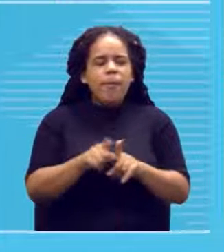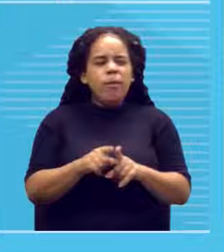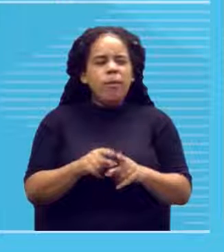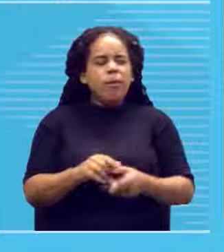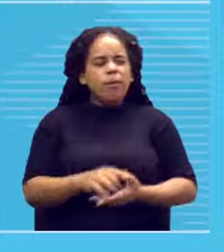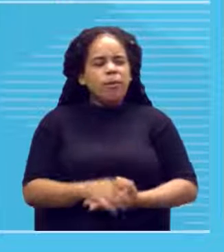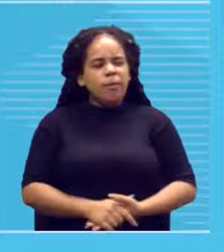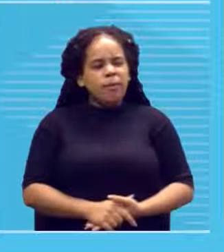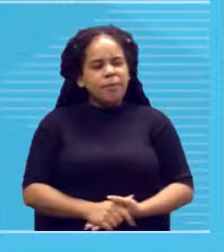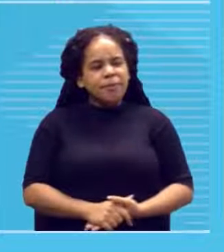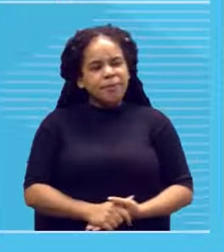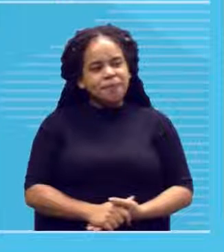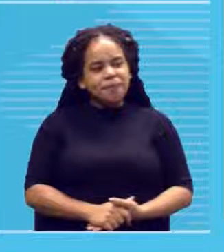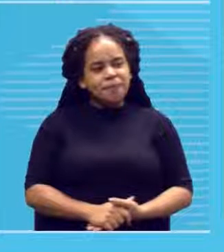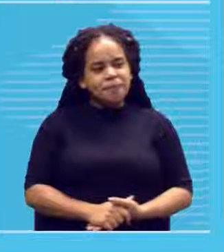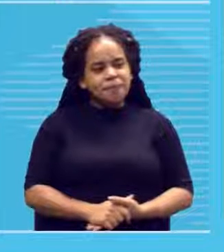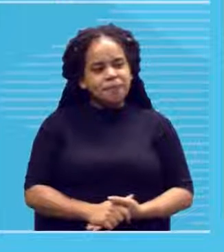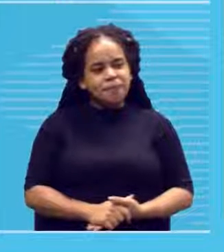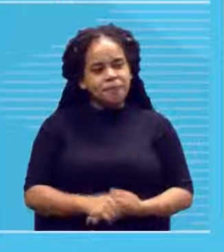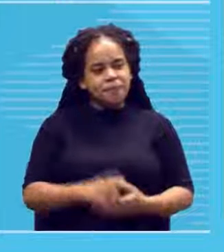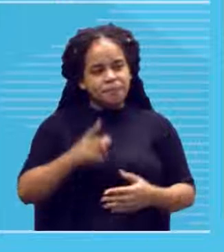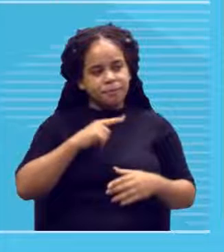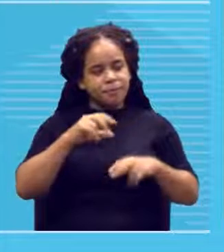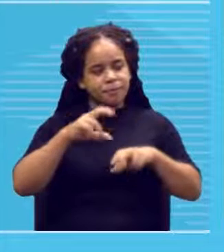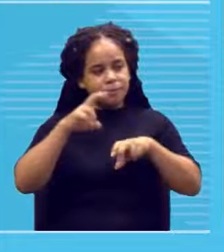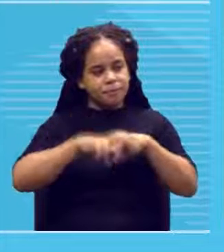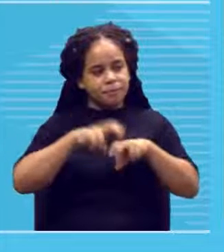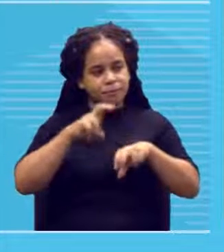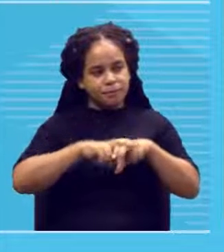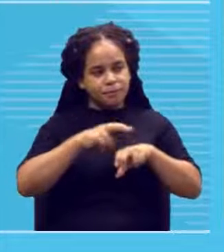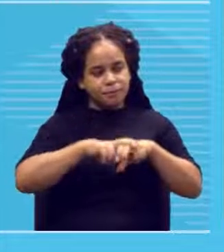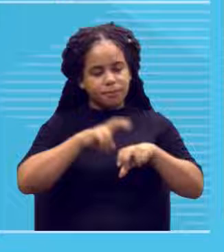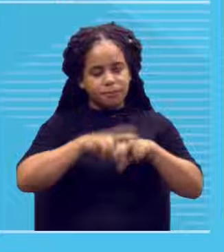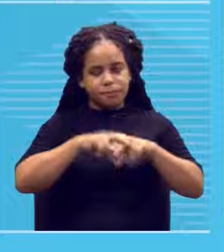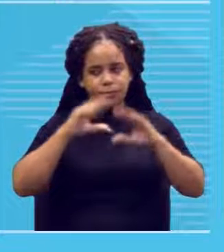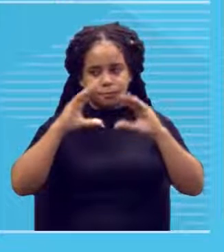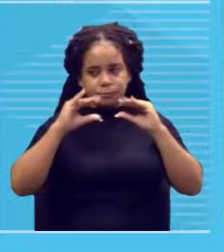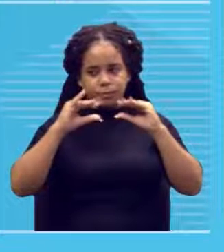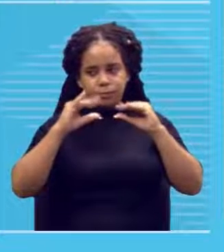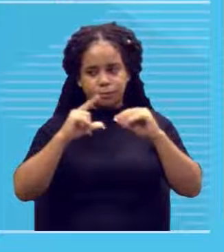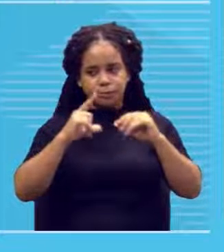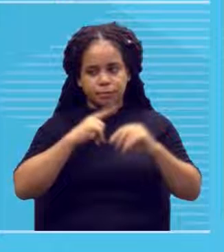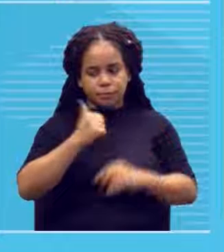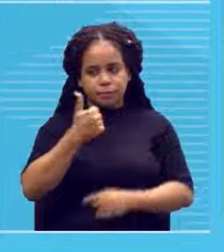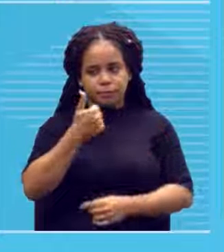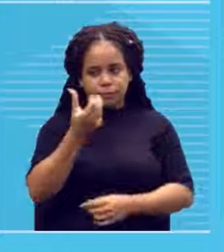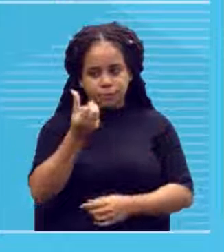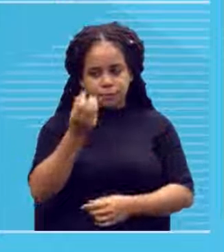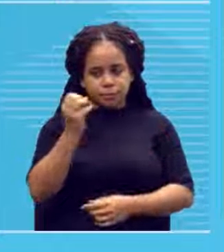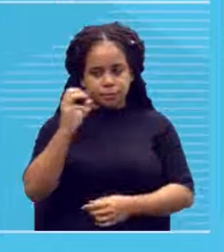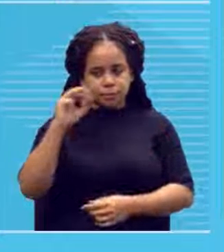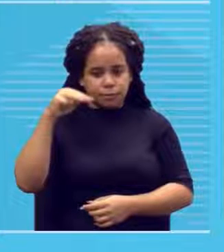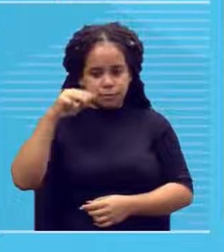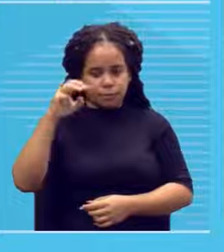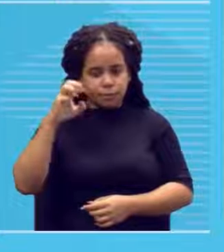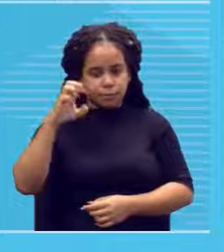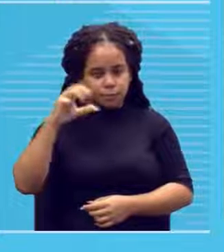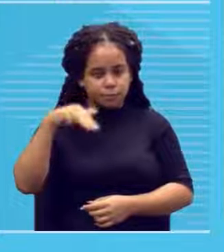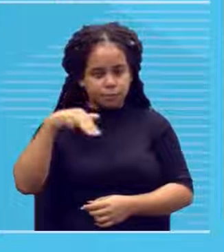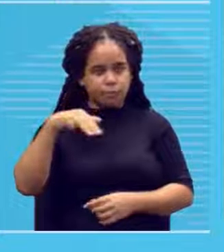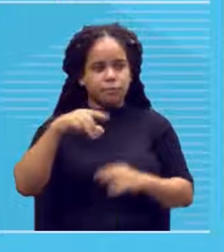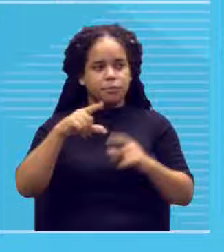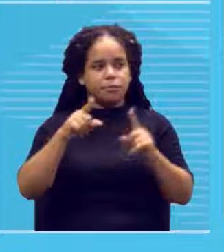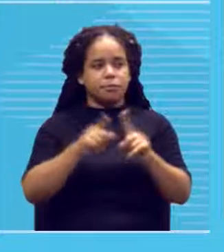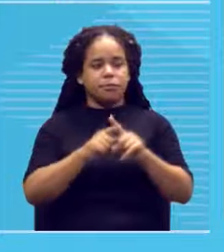o banco traseiro né esse do piloto Olha só 160 cm né em metros de